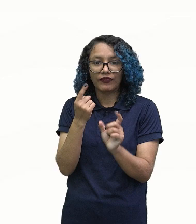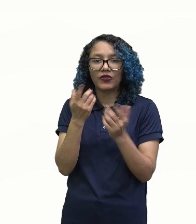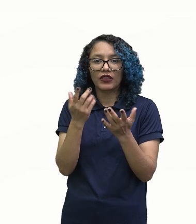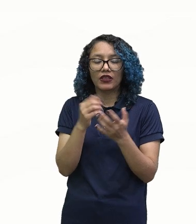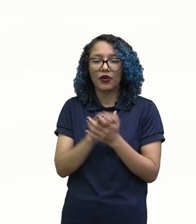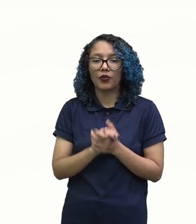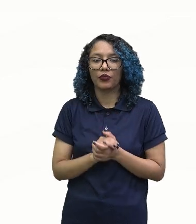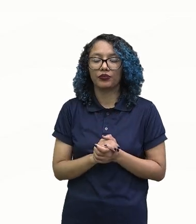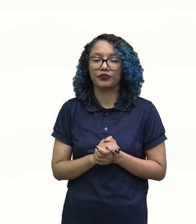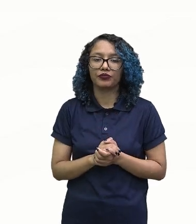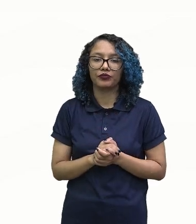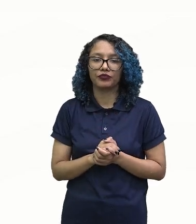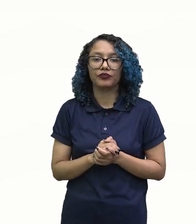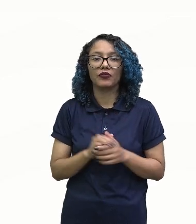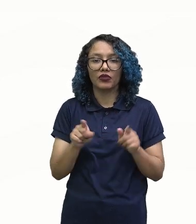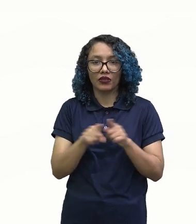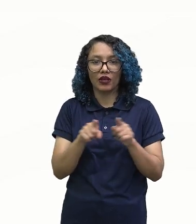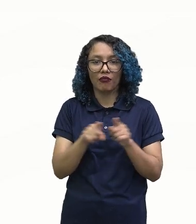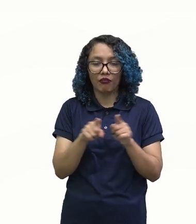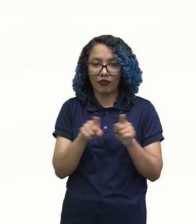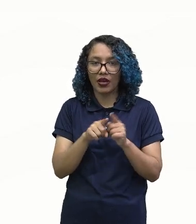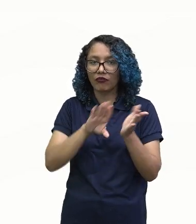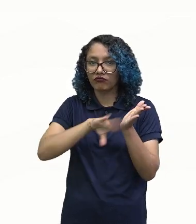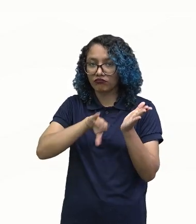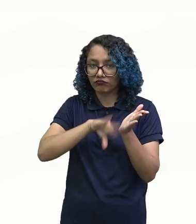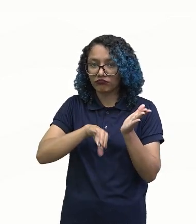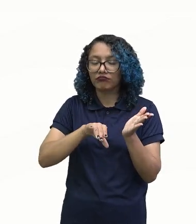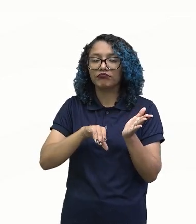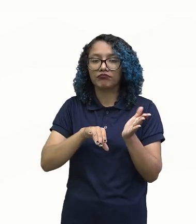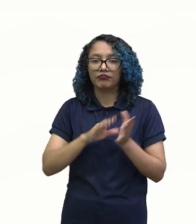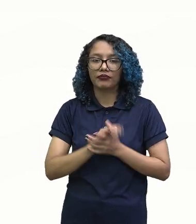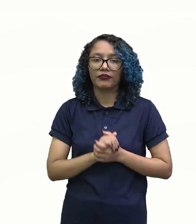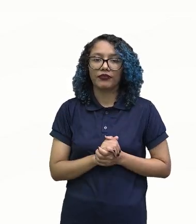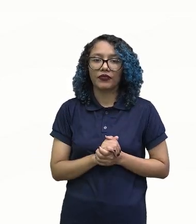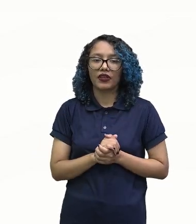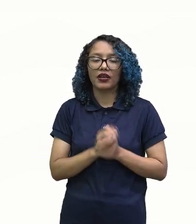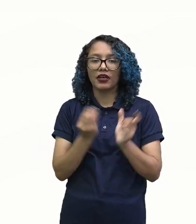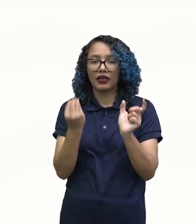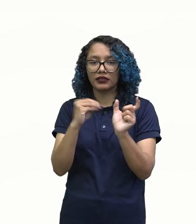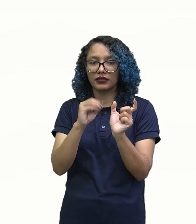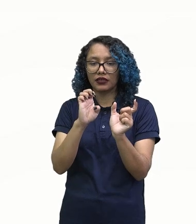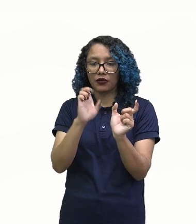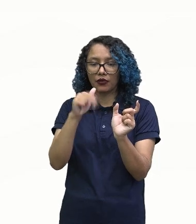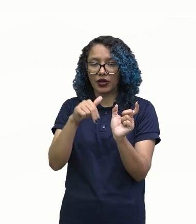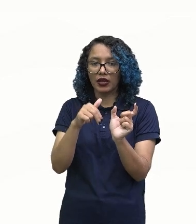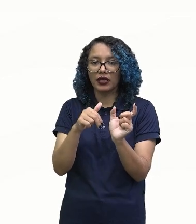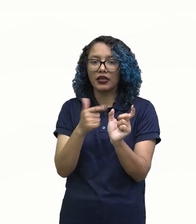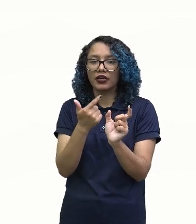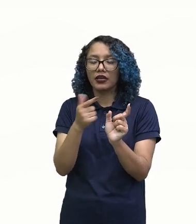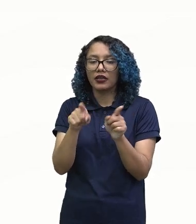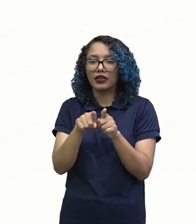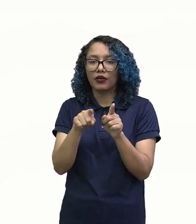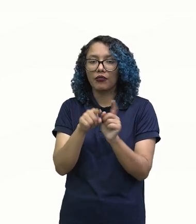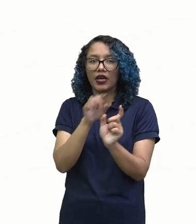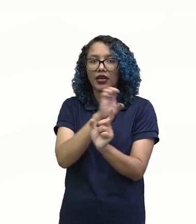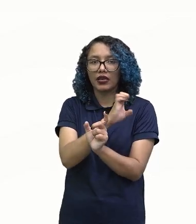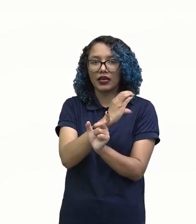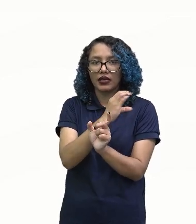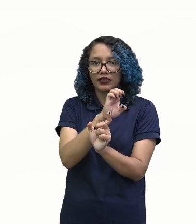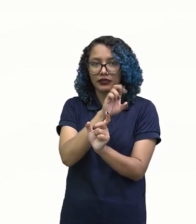um elemento, né? E o prefixo em e o sufixo em